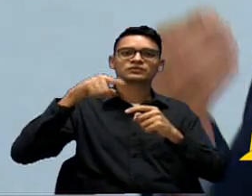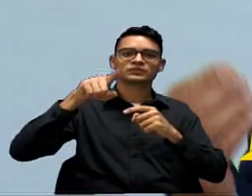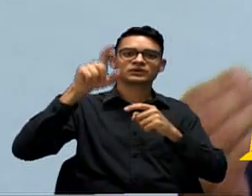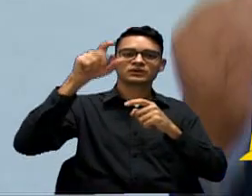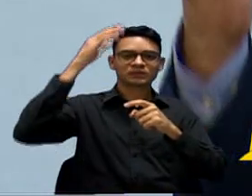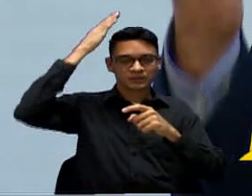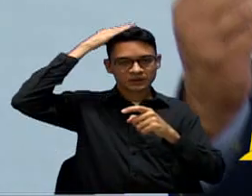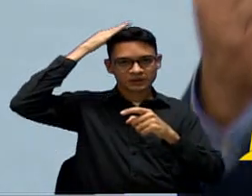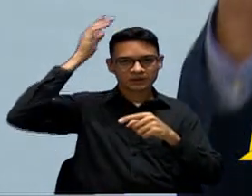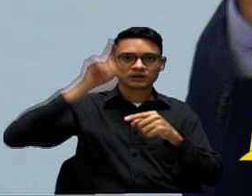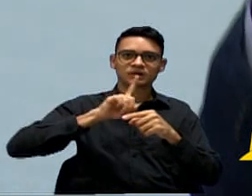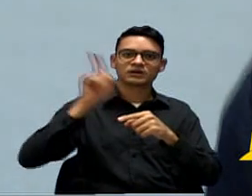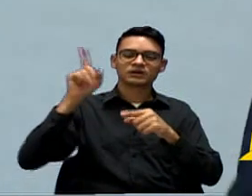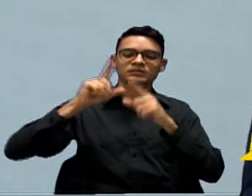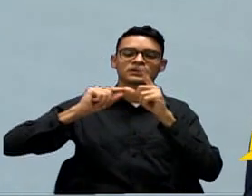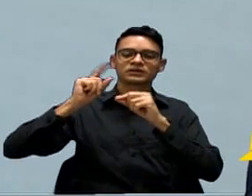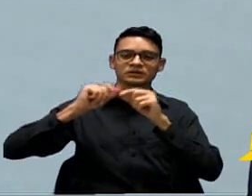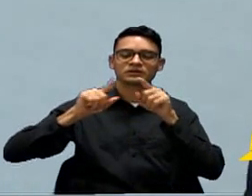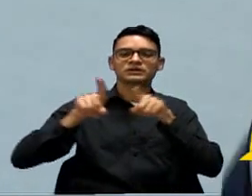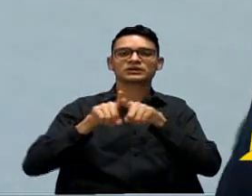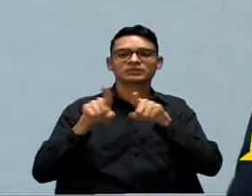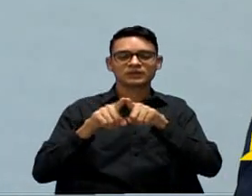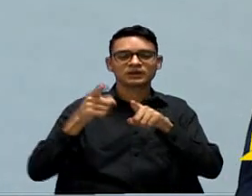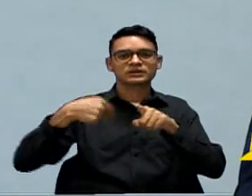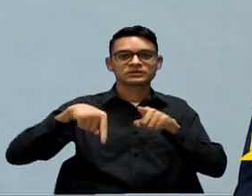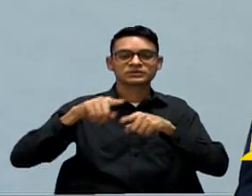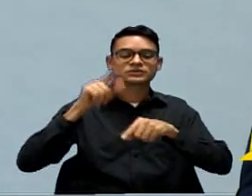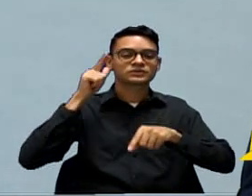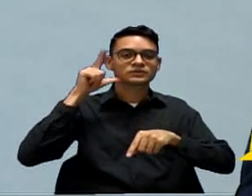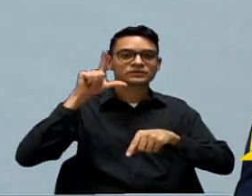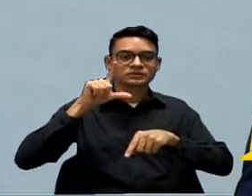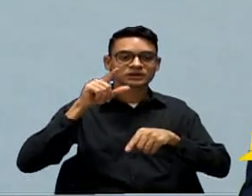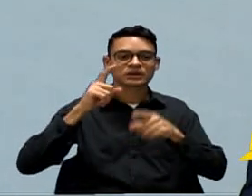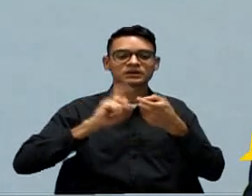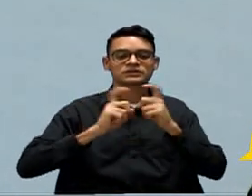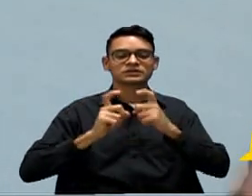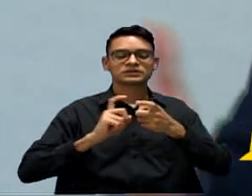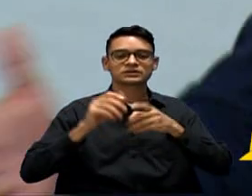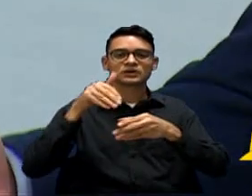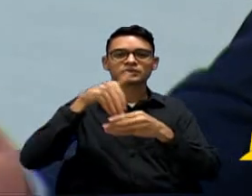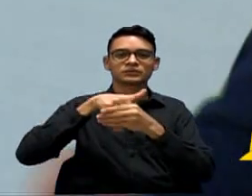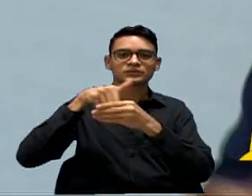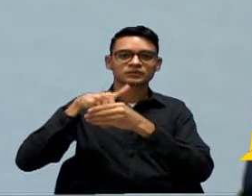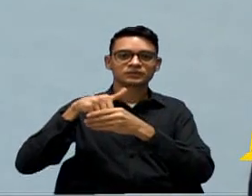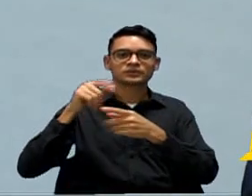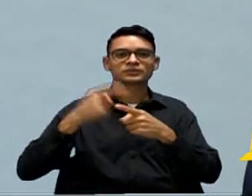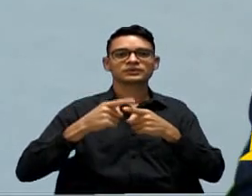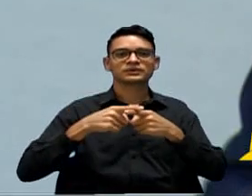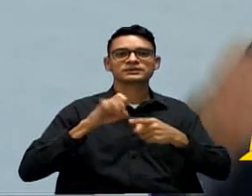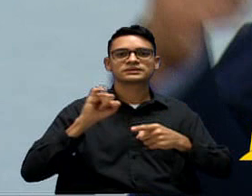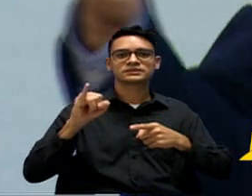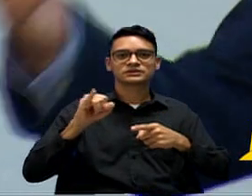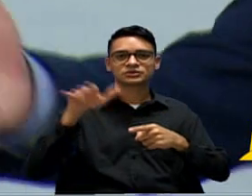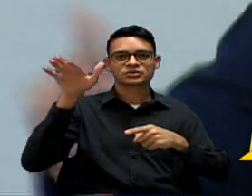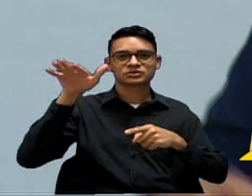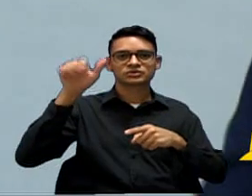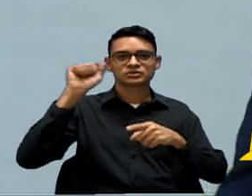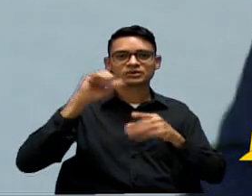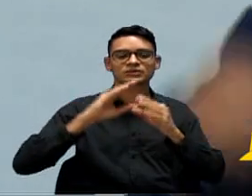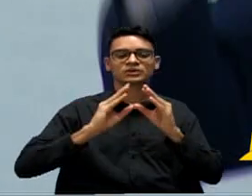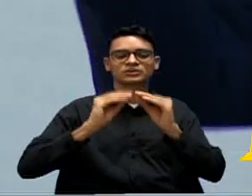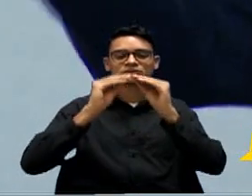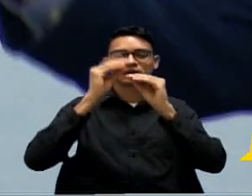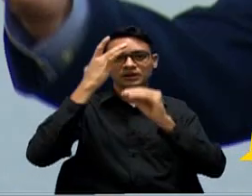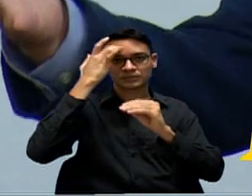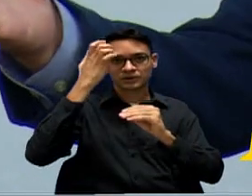de, com esse sistema, poder continuar o nosso trabalho de voltar na sessão, porque se convoca uma sessão extraordinária para amanhã